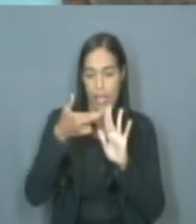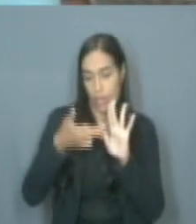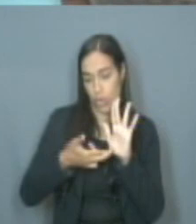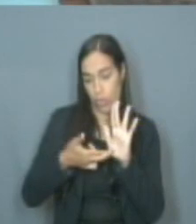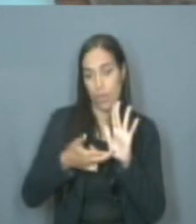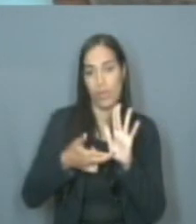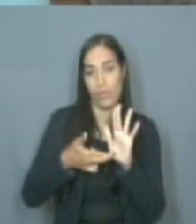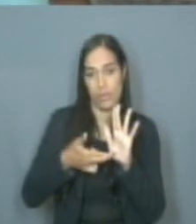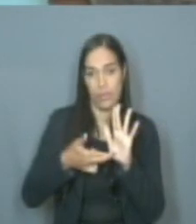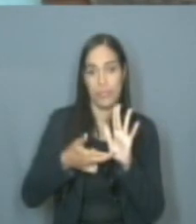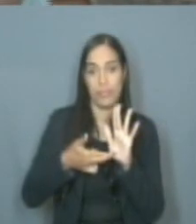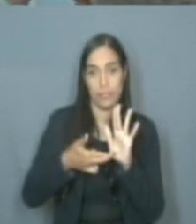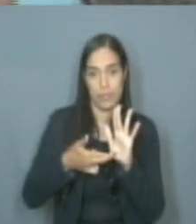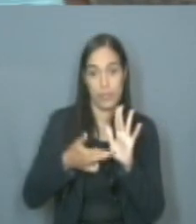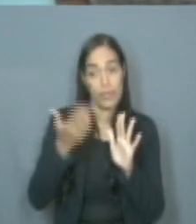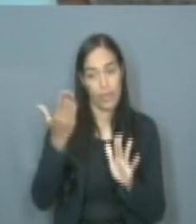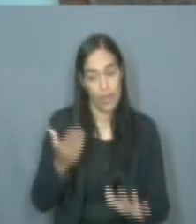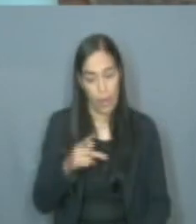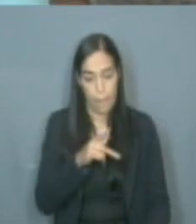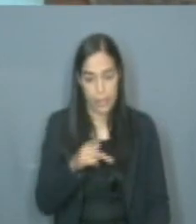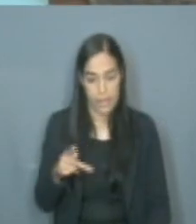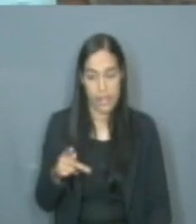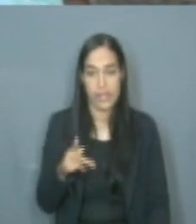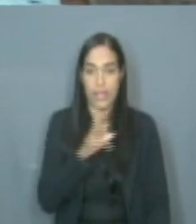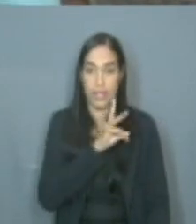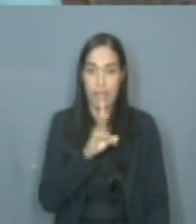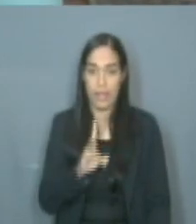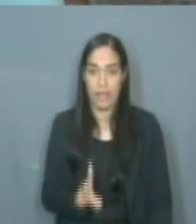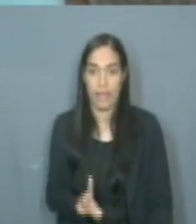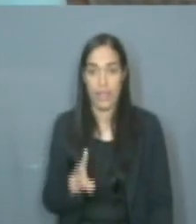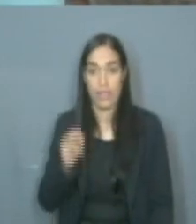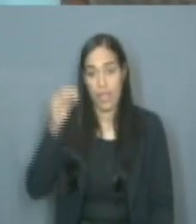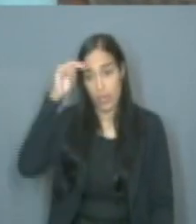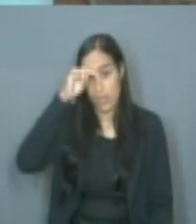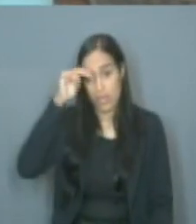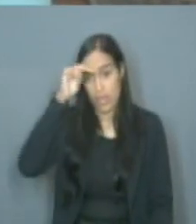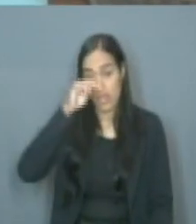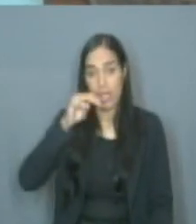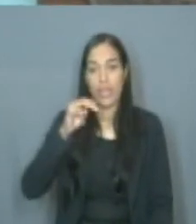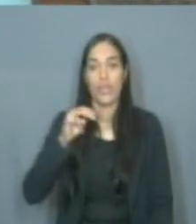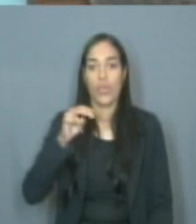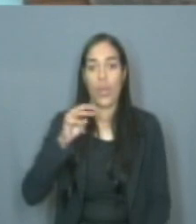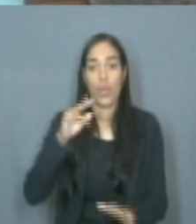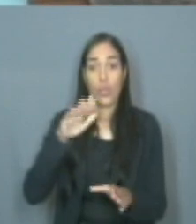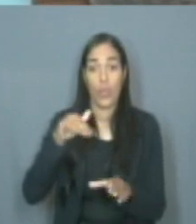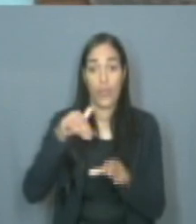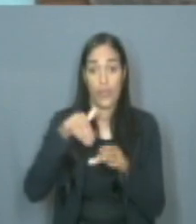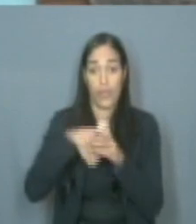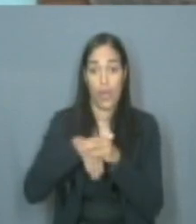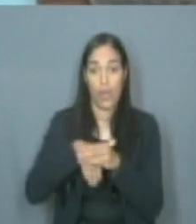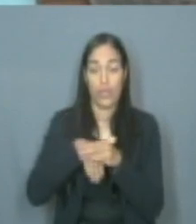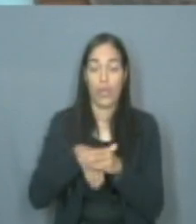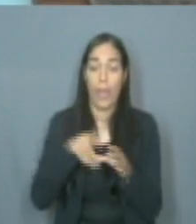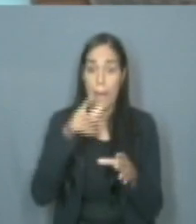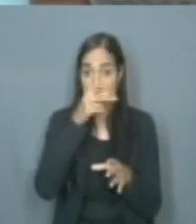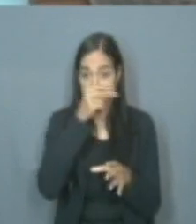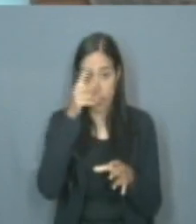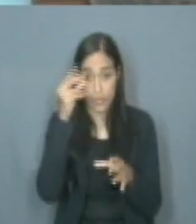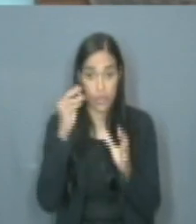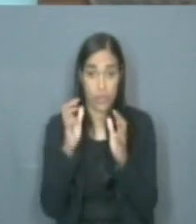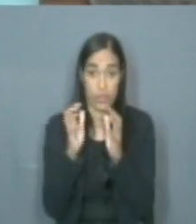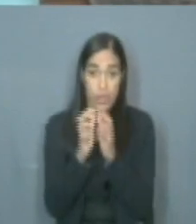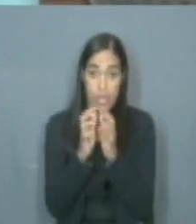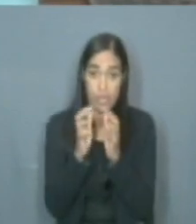parte do relator, que, inclusive, é o presidente da sessão, o vereador Zé Neto, inclusive, no voto dele, diz assim, a Prefeitura do